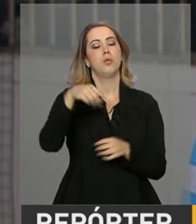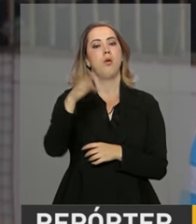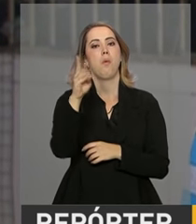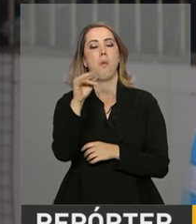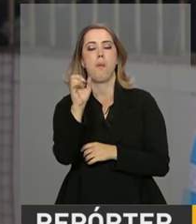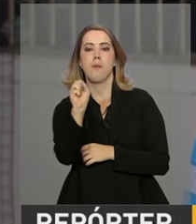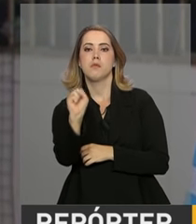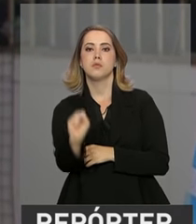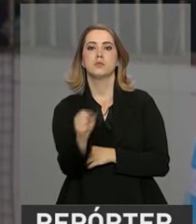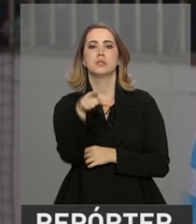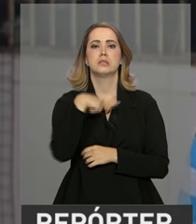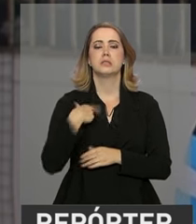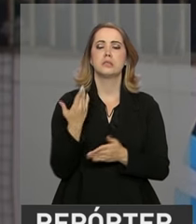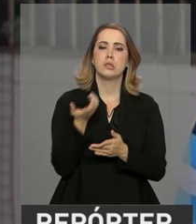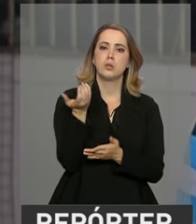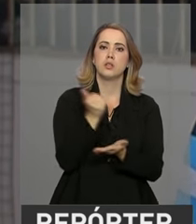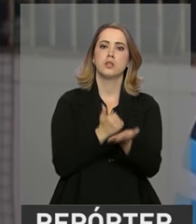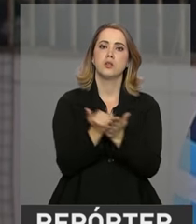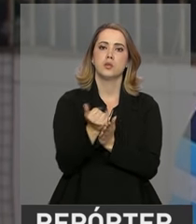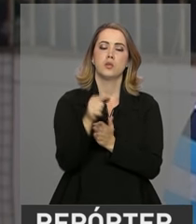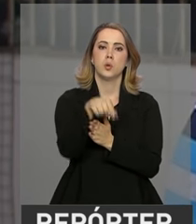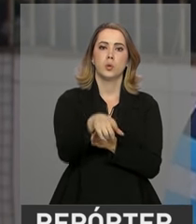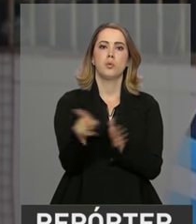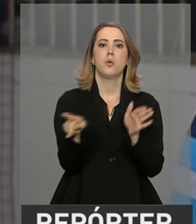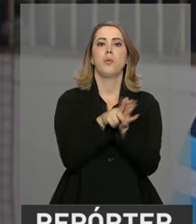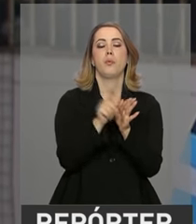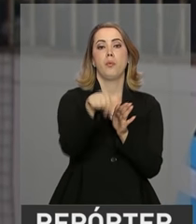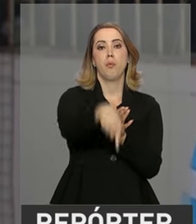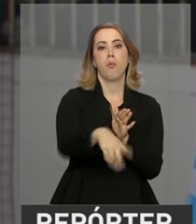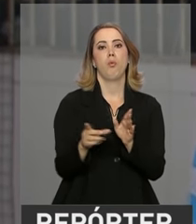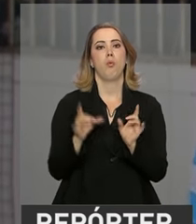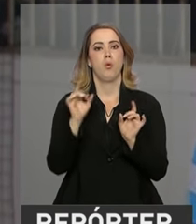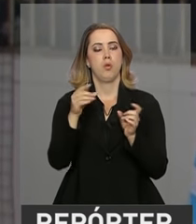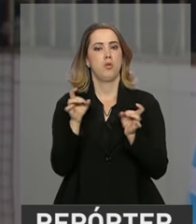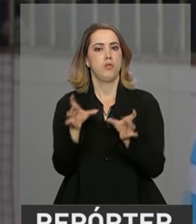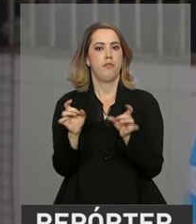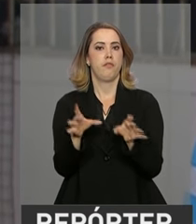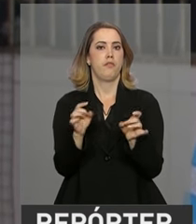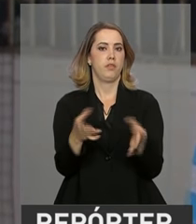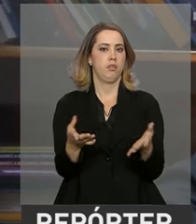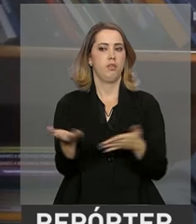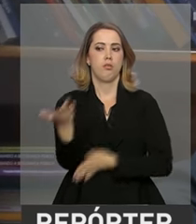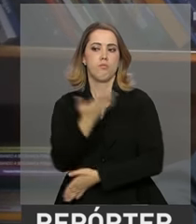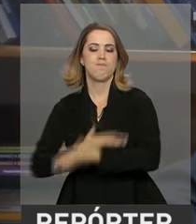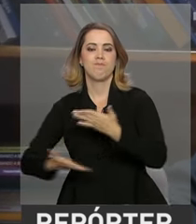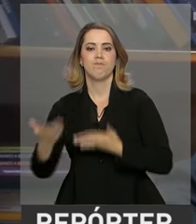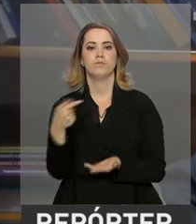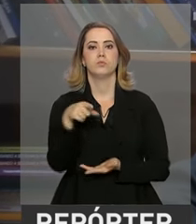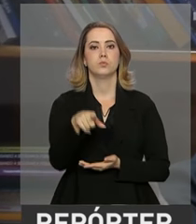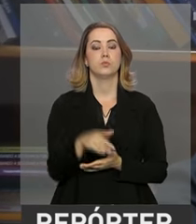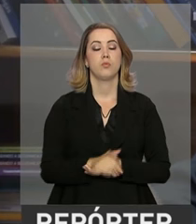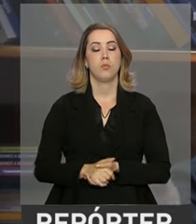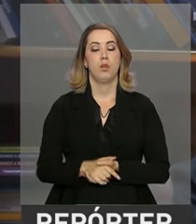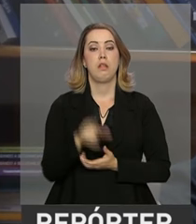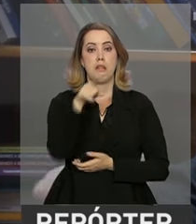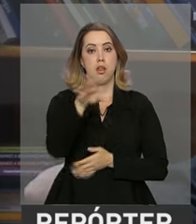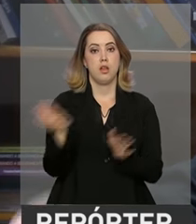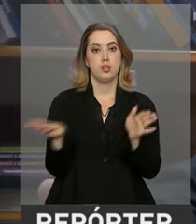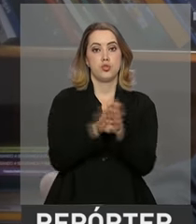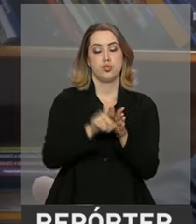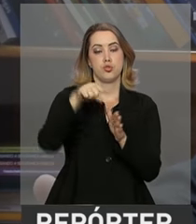eh eu queria começar a meu próprio negócio como a comercio exterior, importação e exportação. A partir do momento que ele entra no território